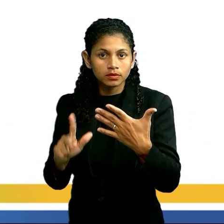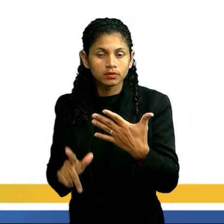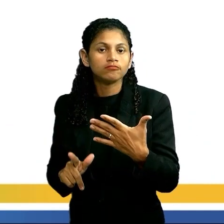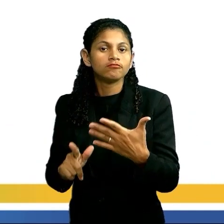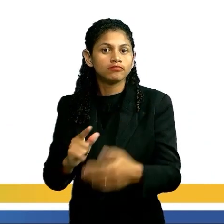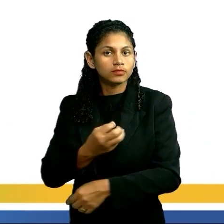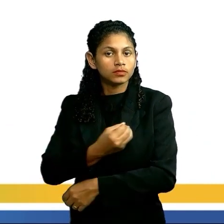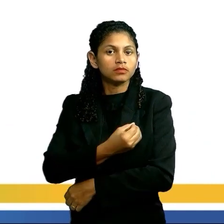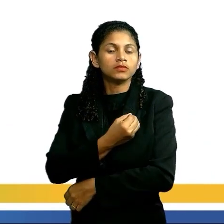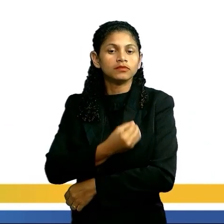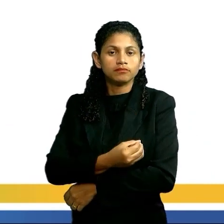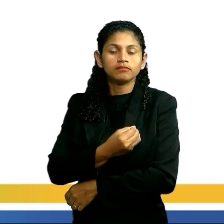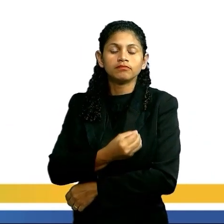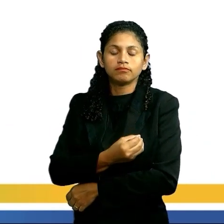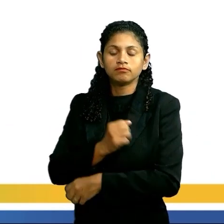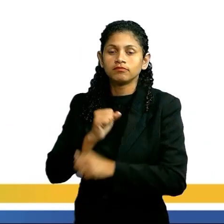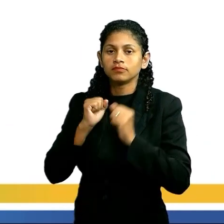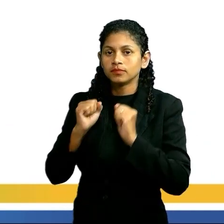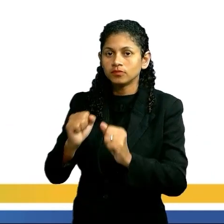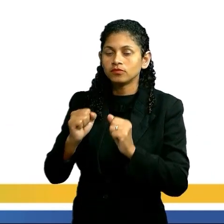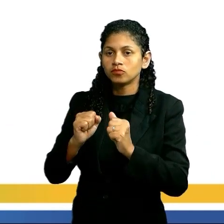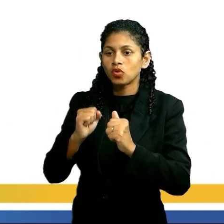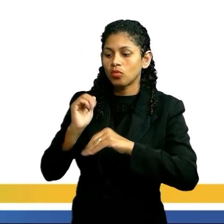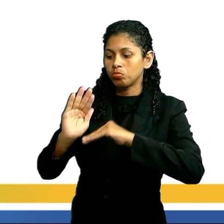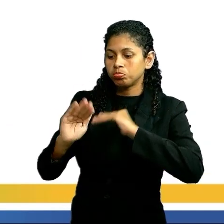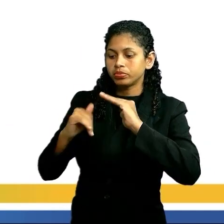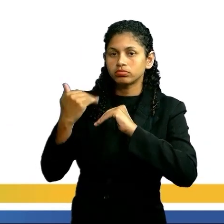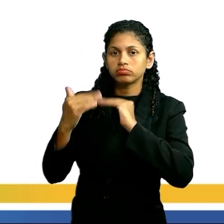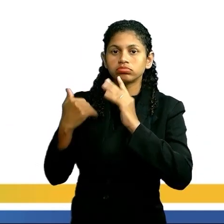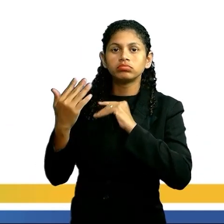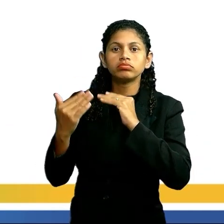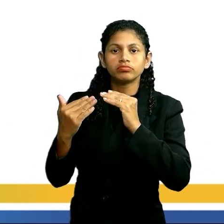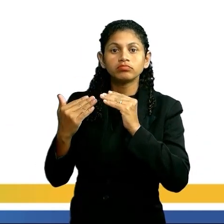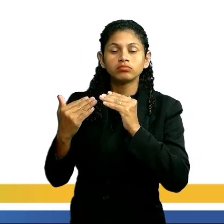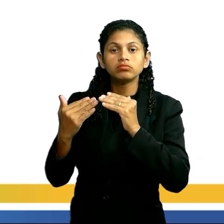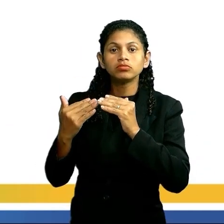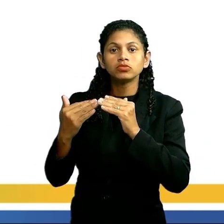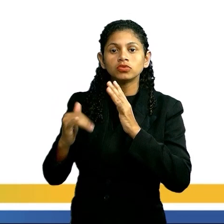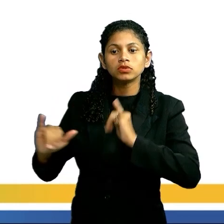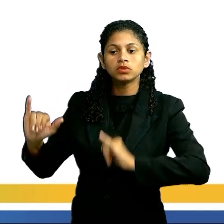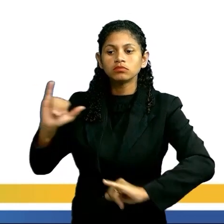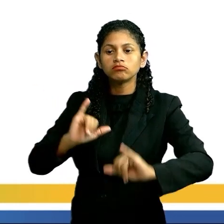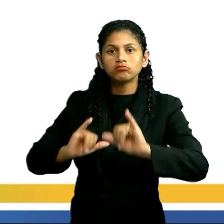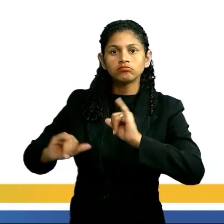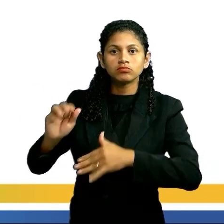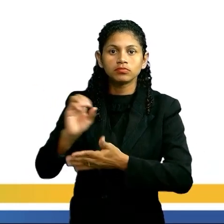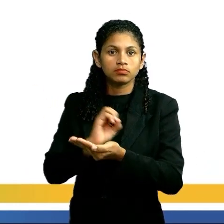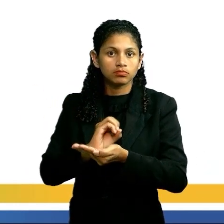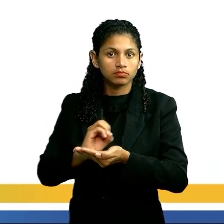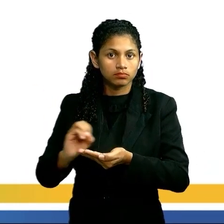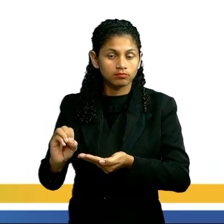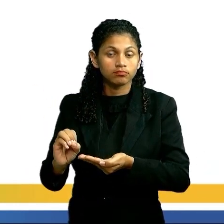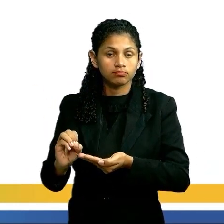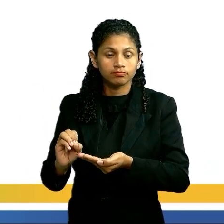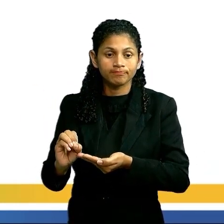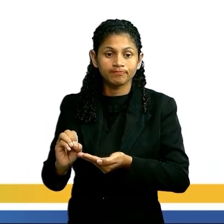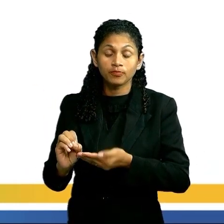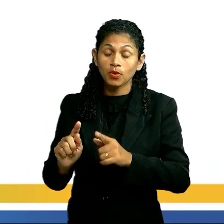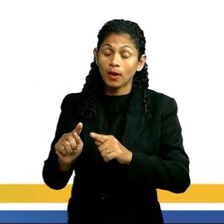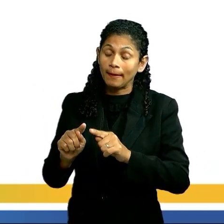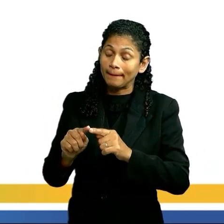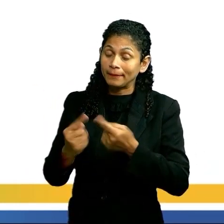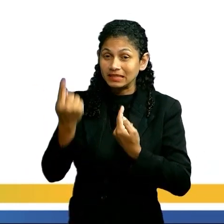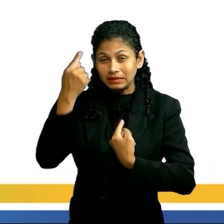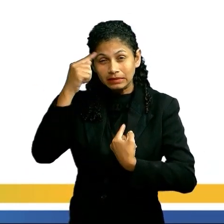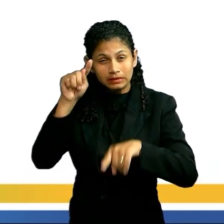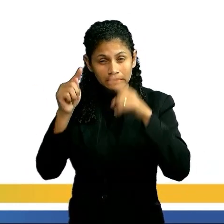não foi muito para frente, porque a ureia ela foi extraída a partir de um mineral, que